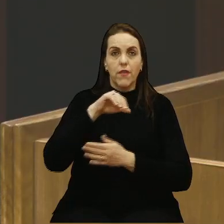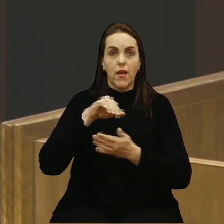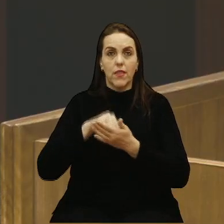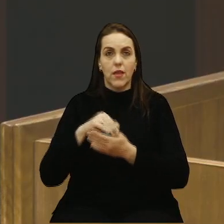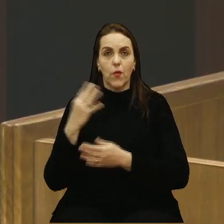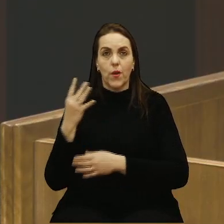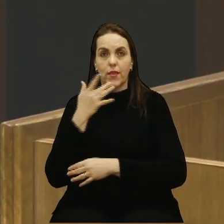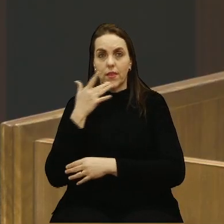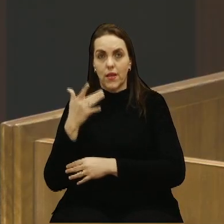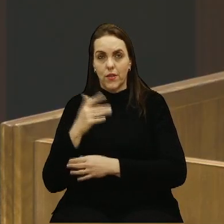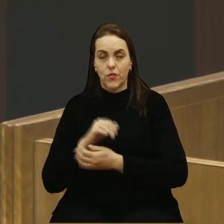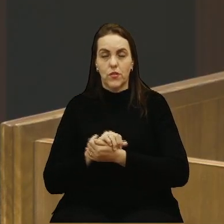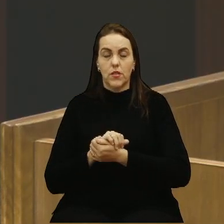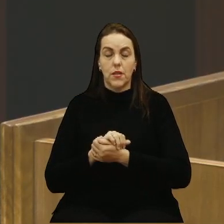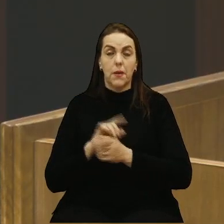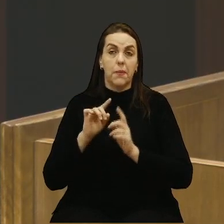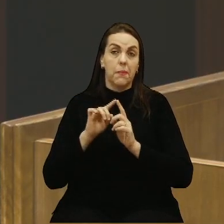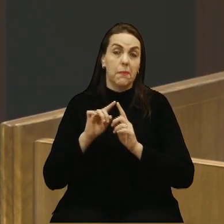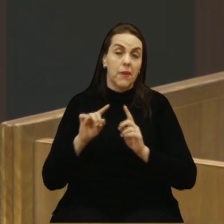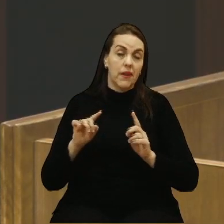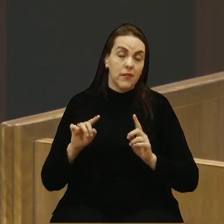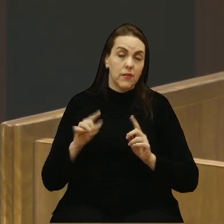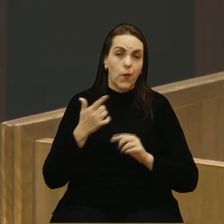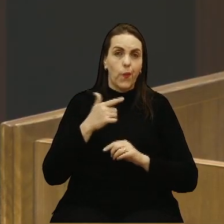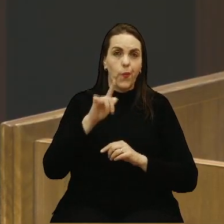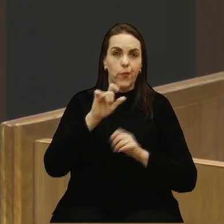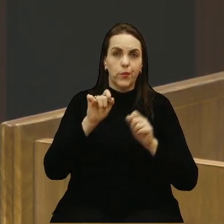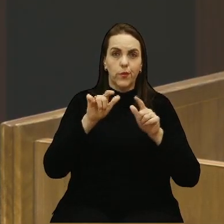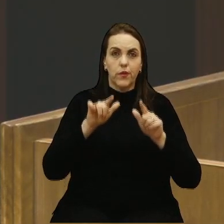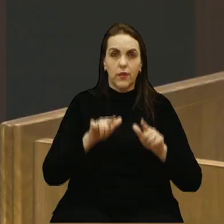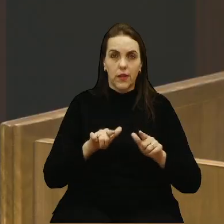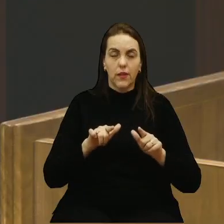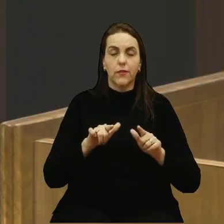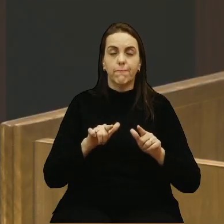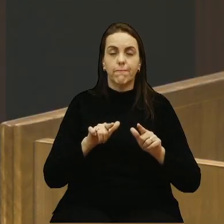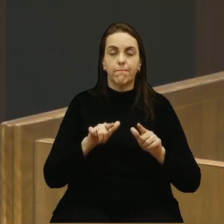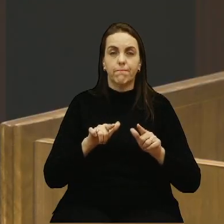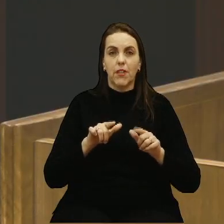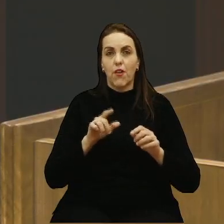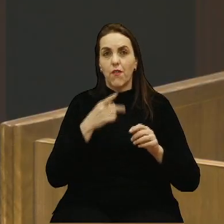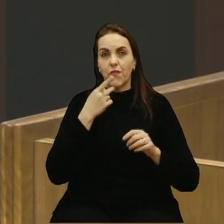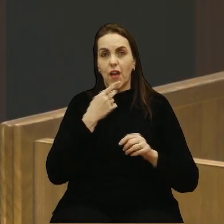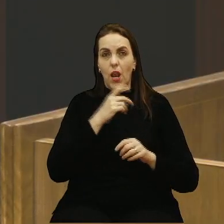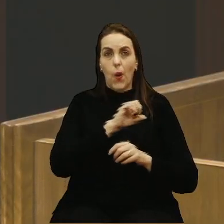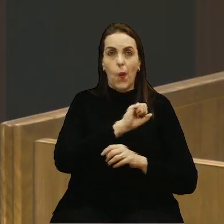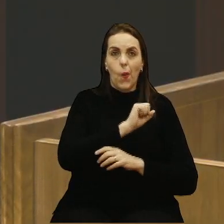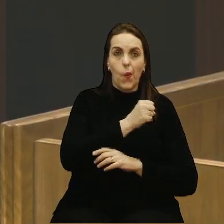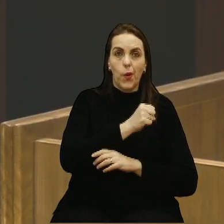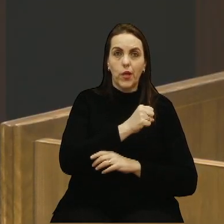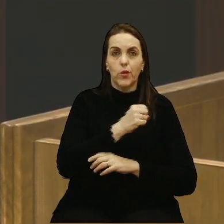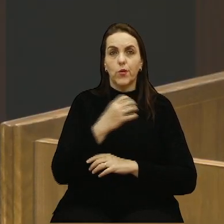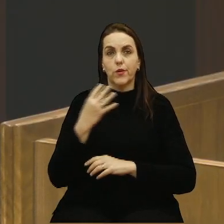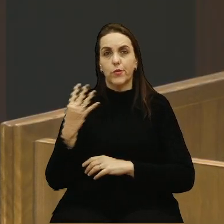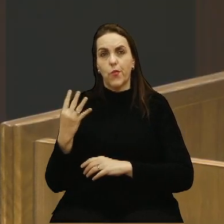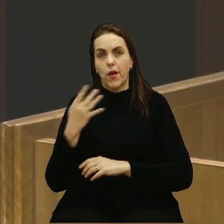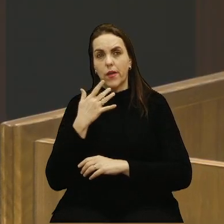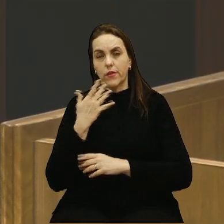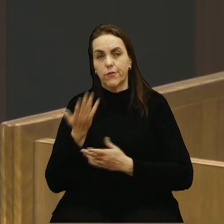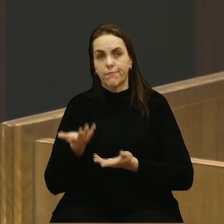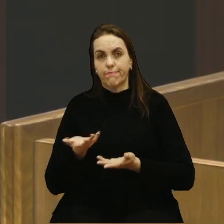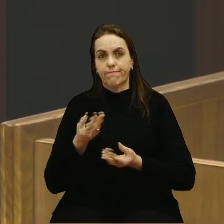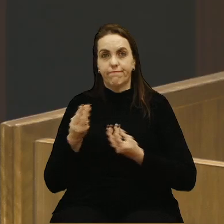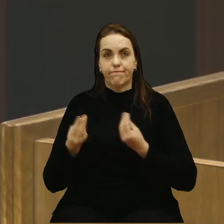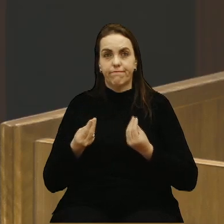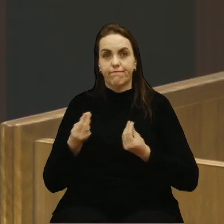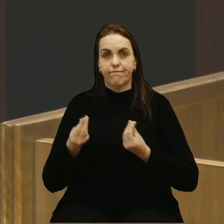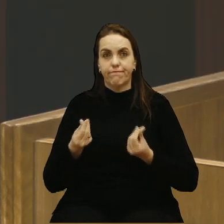horas. No entanto, em outros locais, fala que é das 8 às 16 horas.